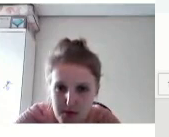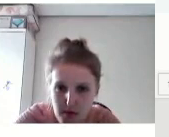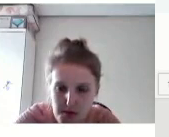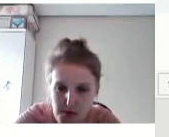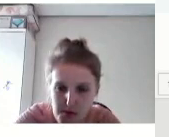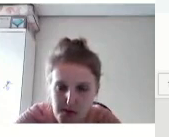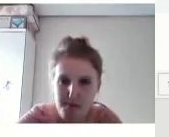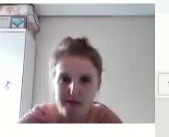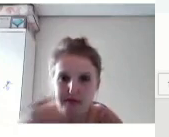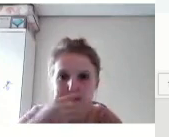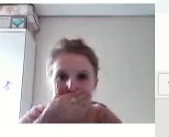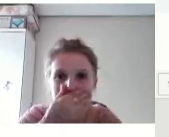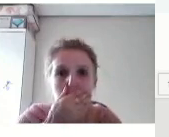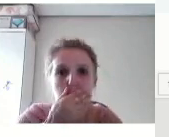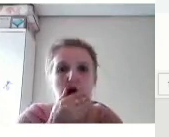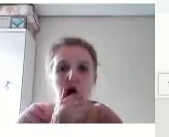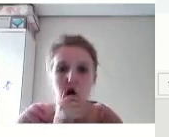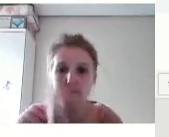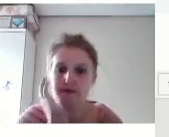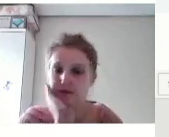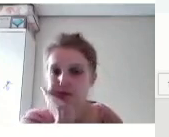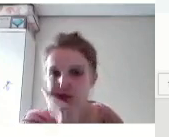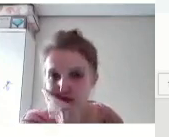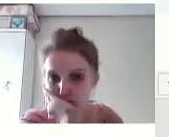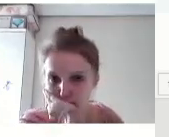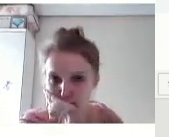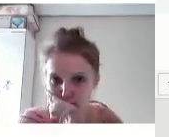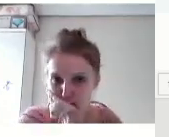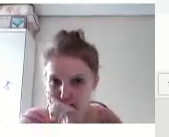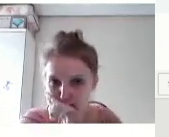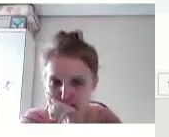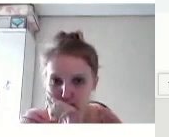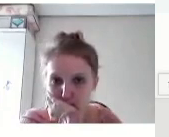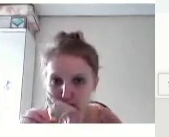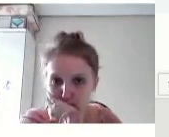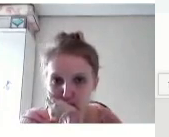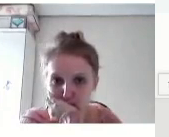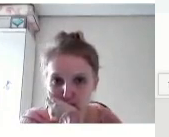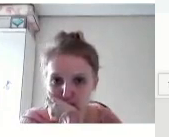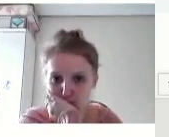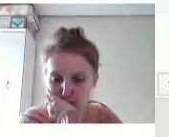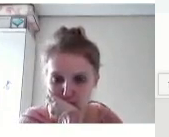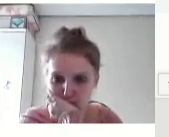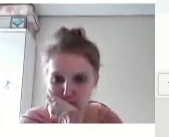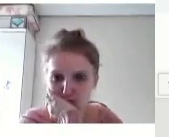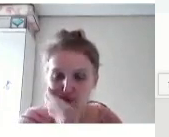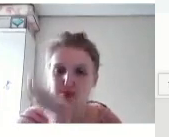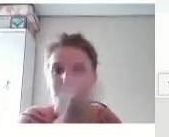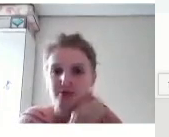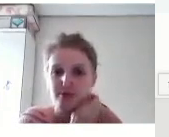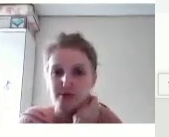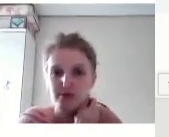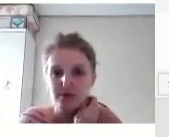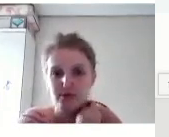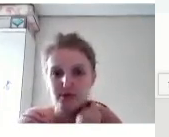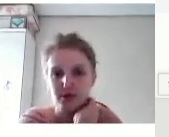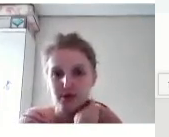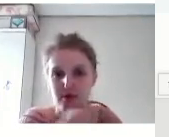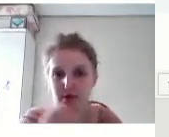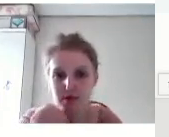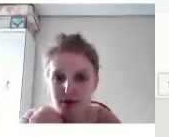psi, né? E se convencer que a integral de volume deste gradiente vai a zero.